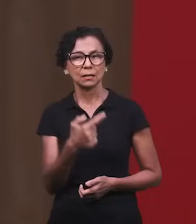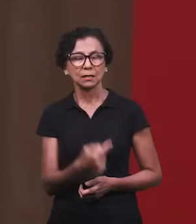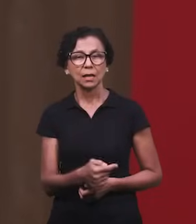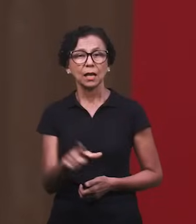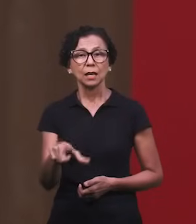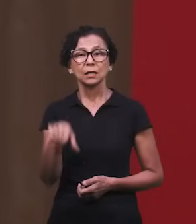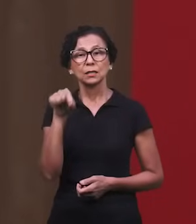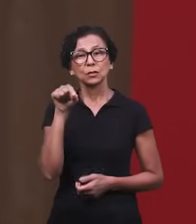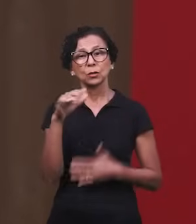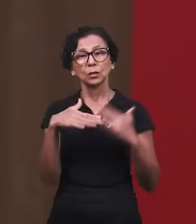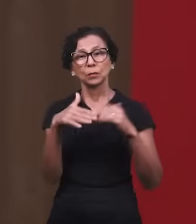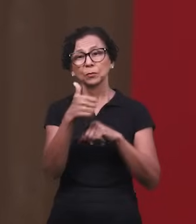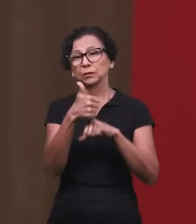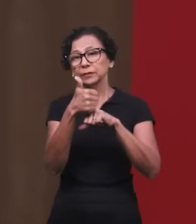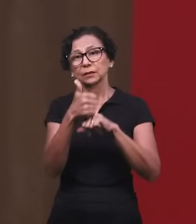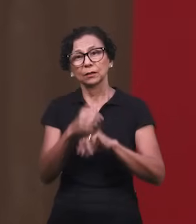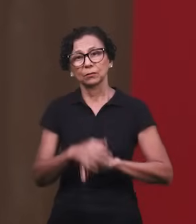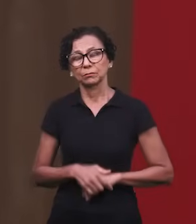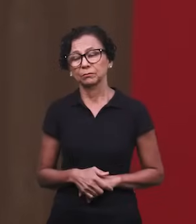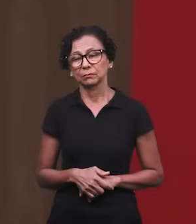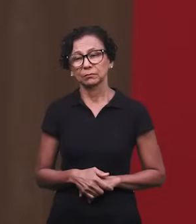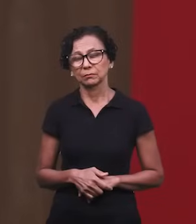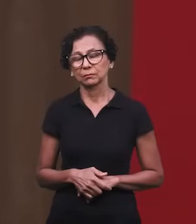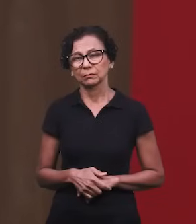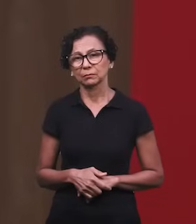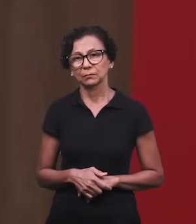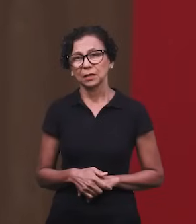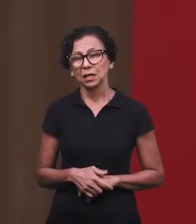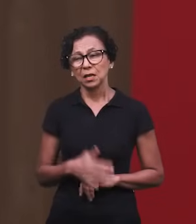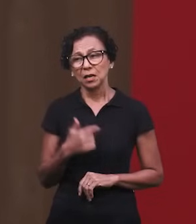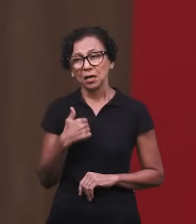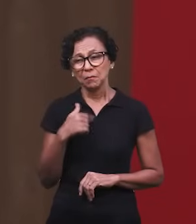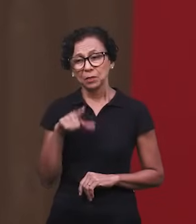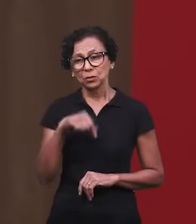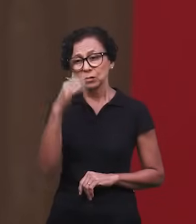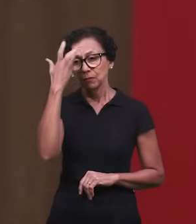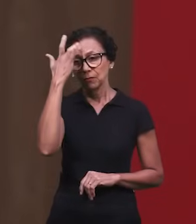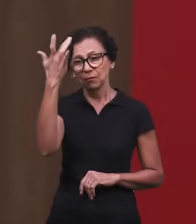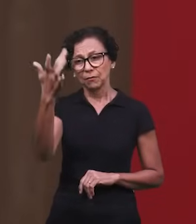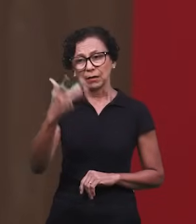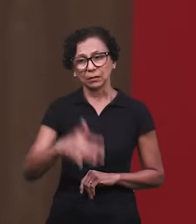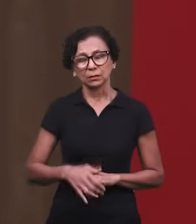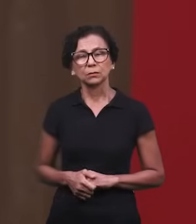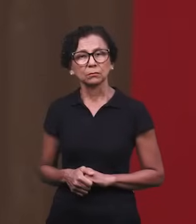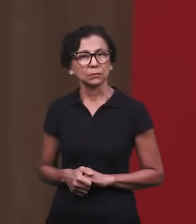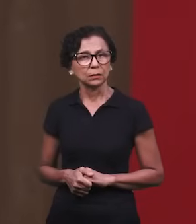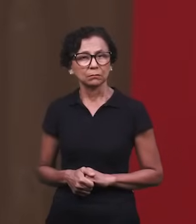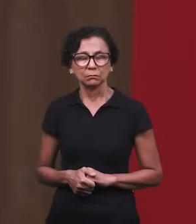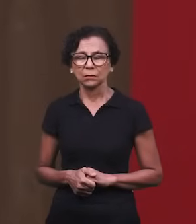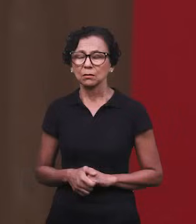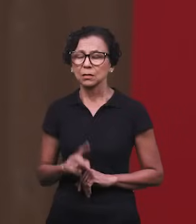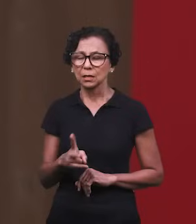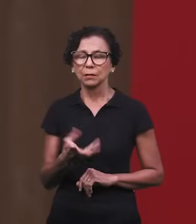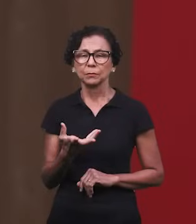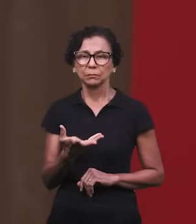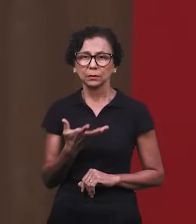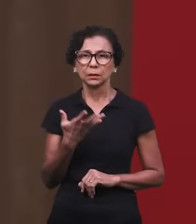Para mim foi fácil, eu não gostava de mais nada que não fosse o que eu fiz. Então eu sabia que eu era aquilo ou era